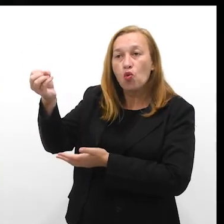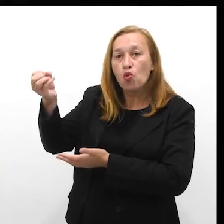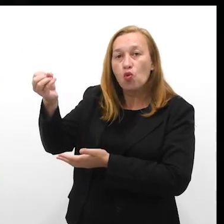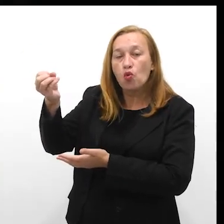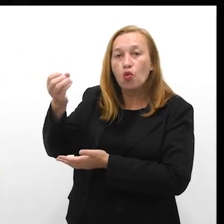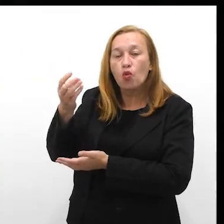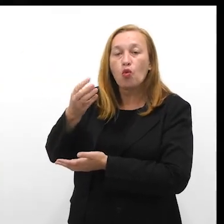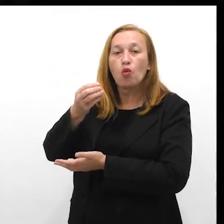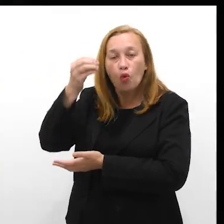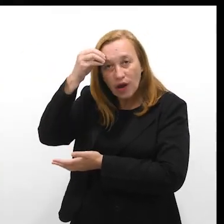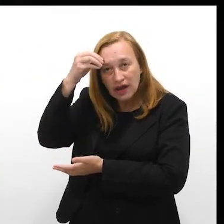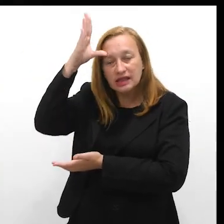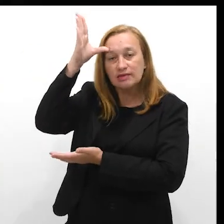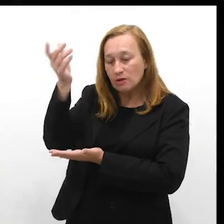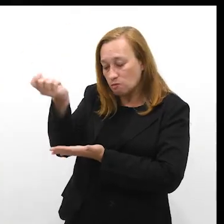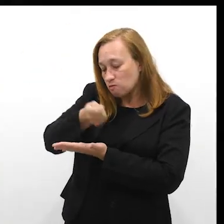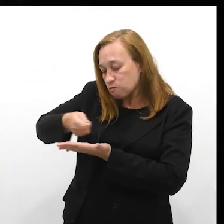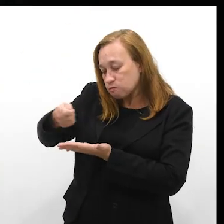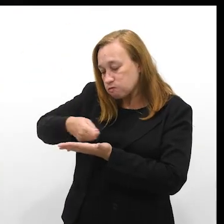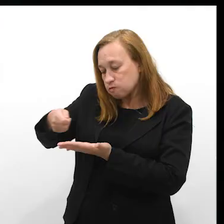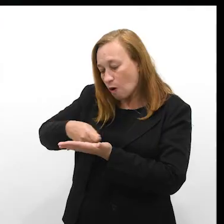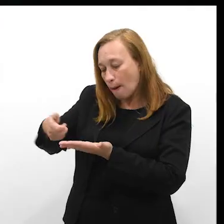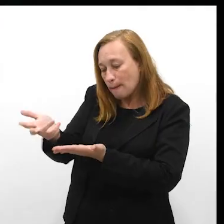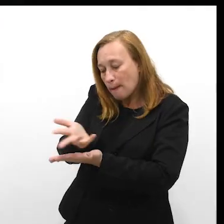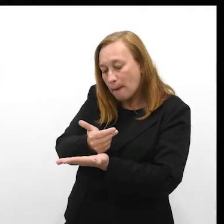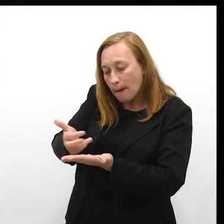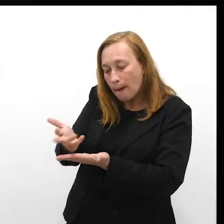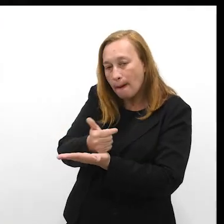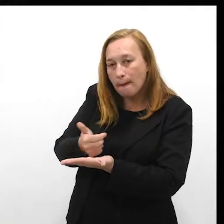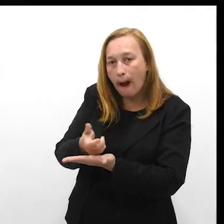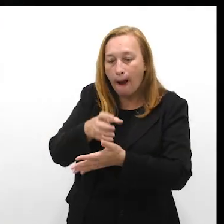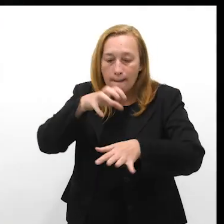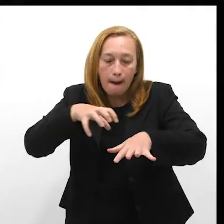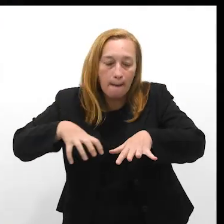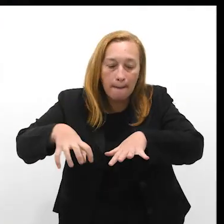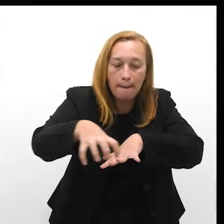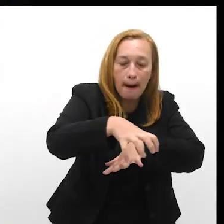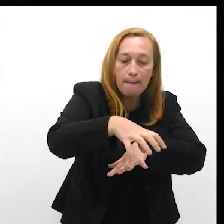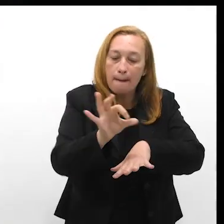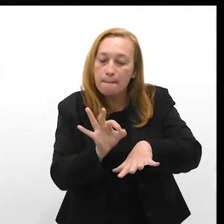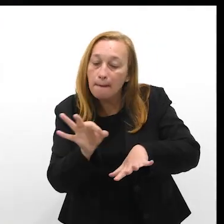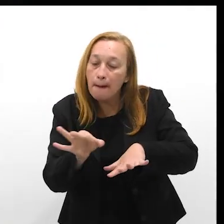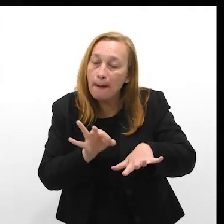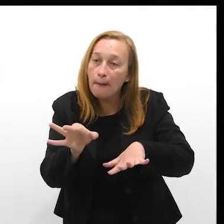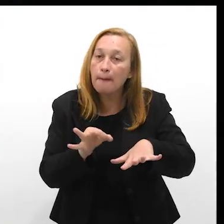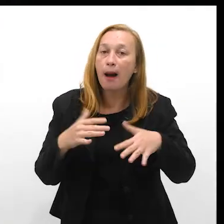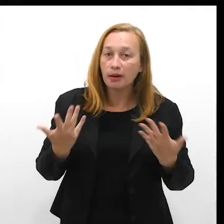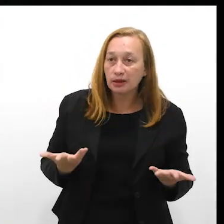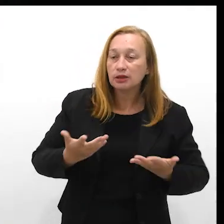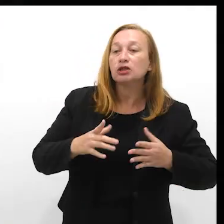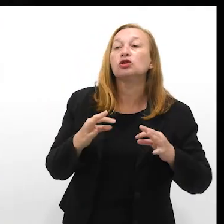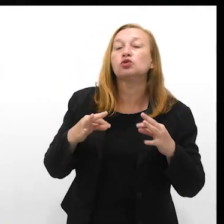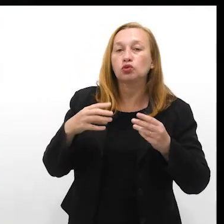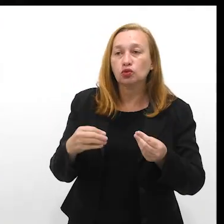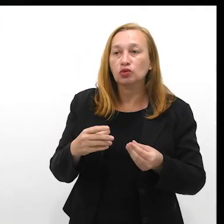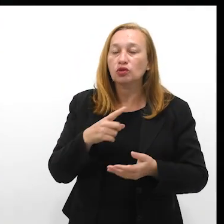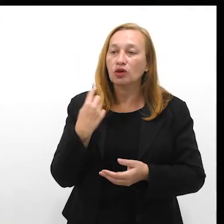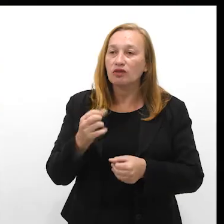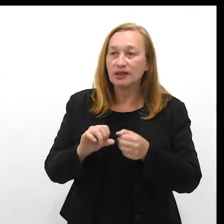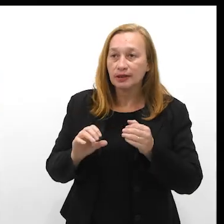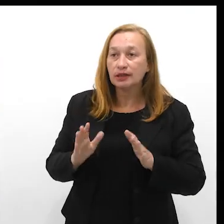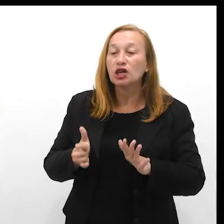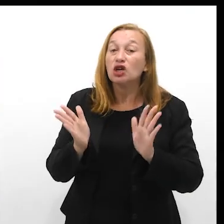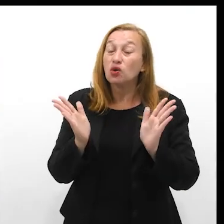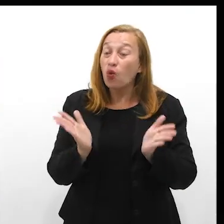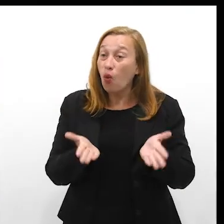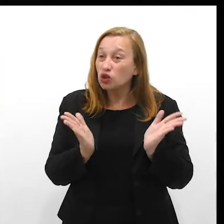Que começaram a ser carnavalescos fazendo figurino, riscando carro alegórico, fazendo planta, Uhum. tudo isso